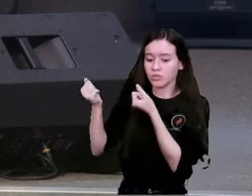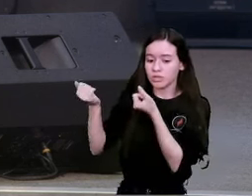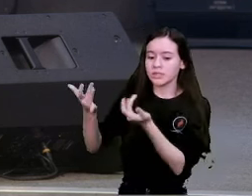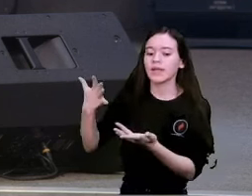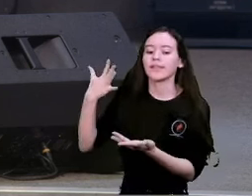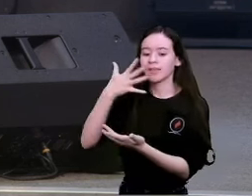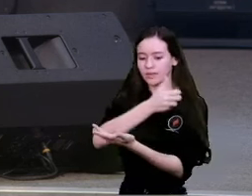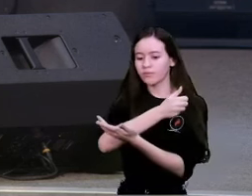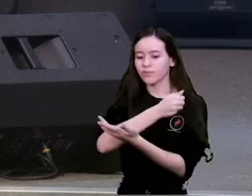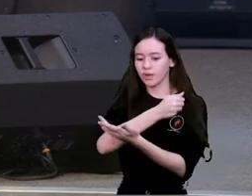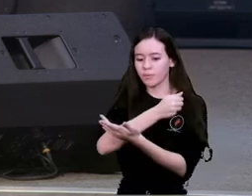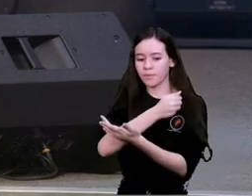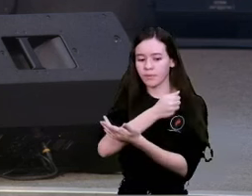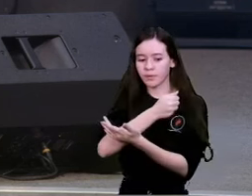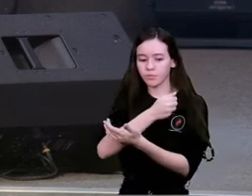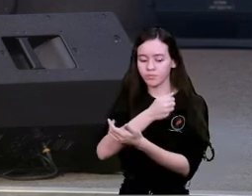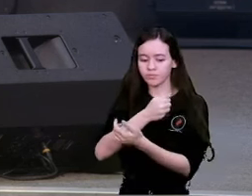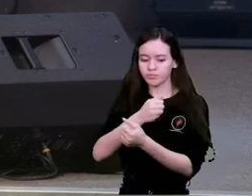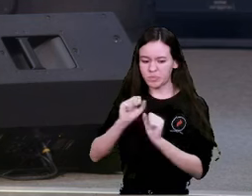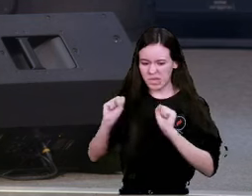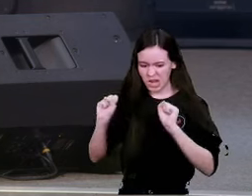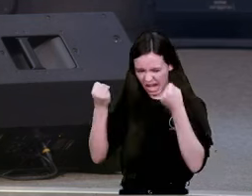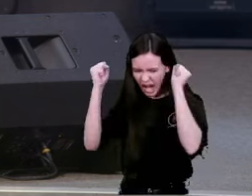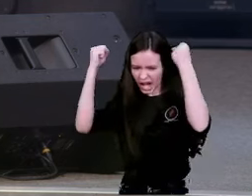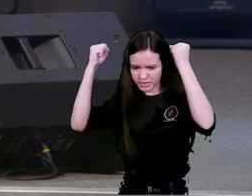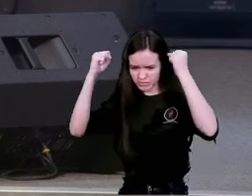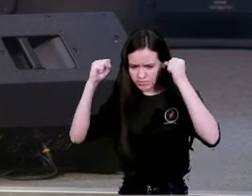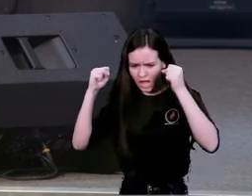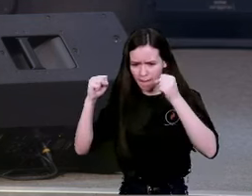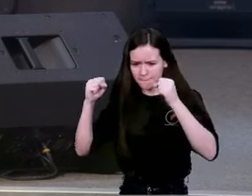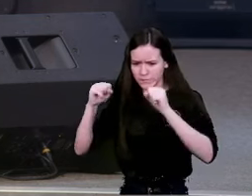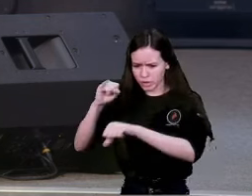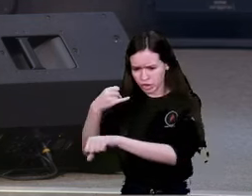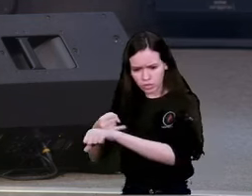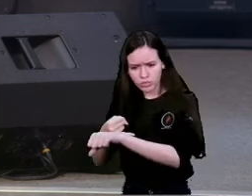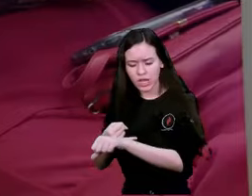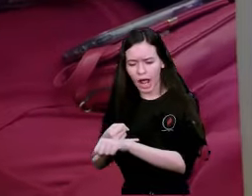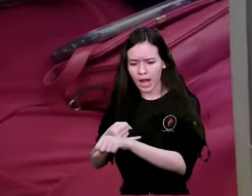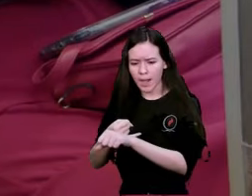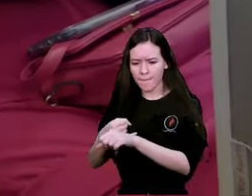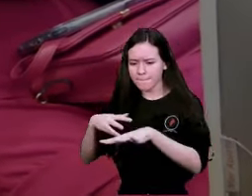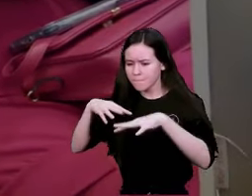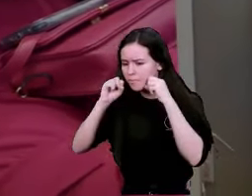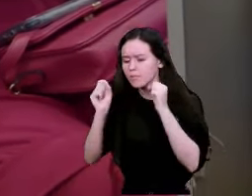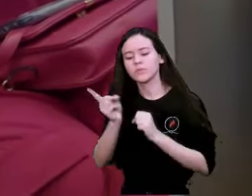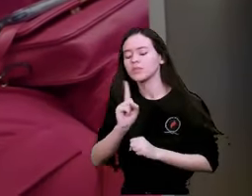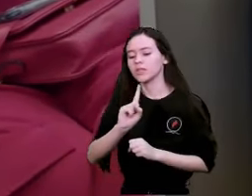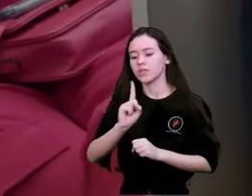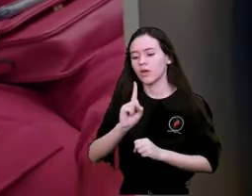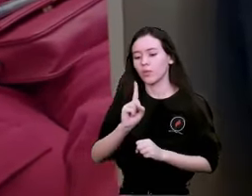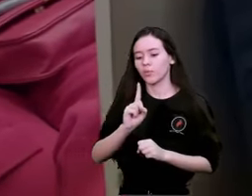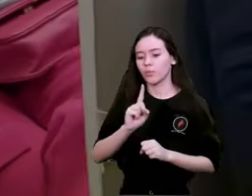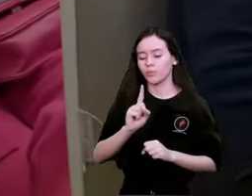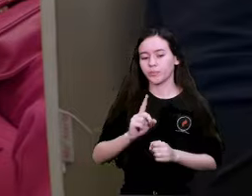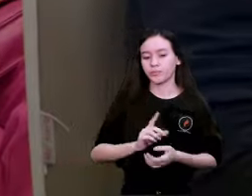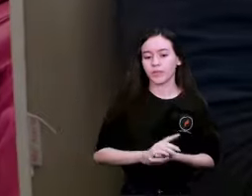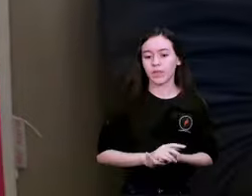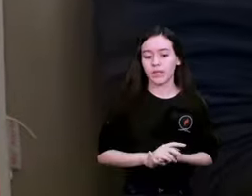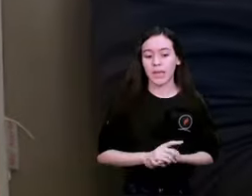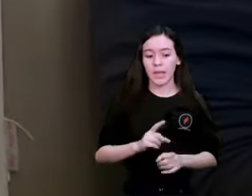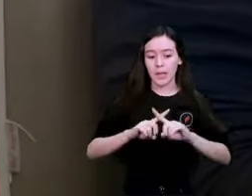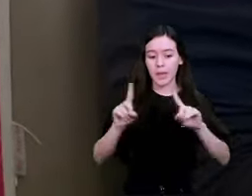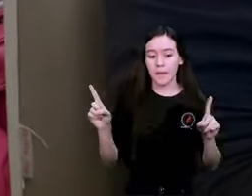socorro, para que o meu furor não se derrame sobre Jerusalém por mão de Sisaque, porém